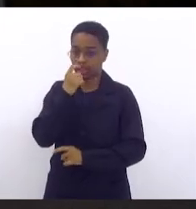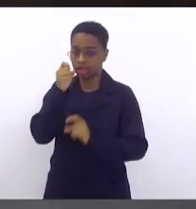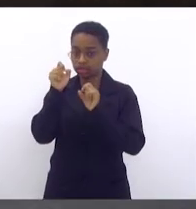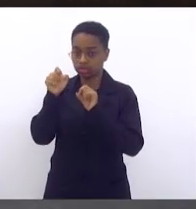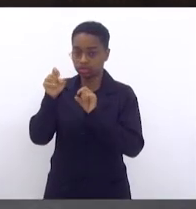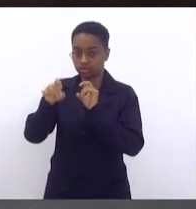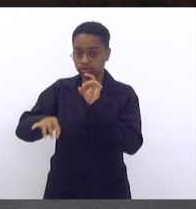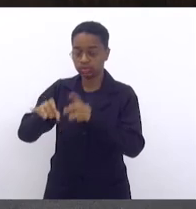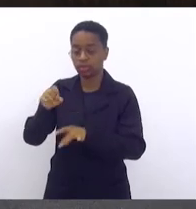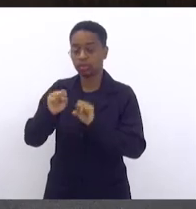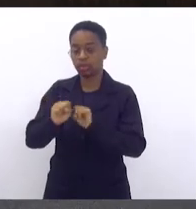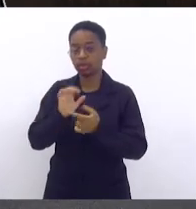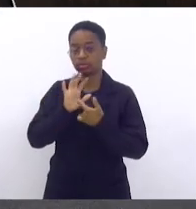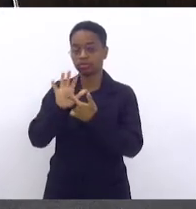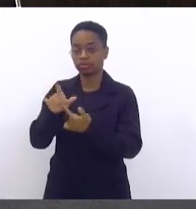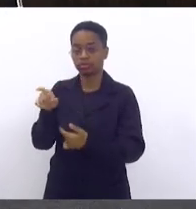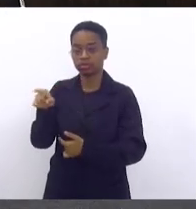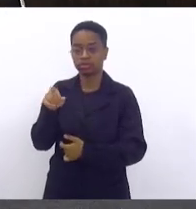Braskem